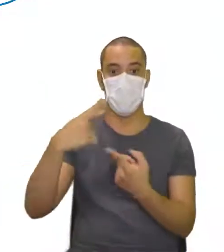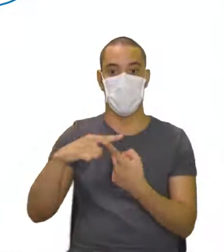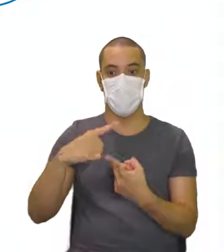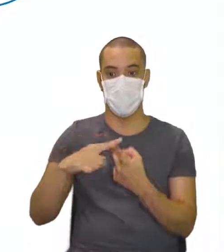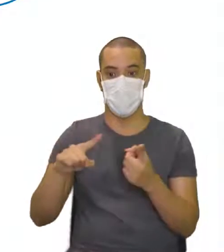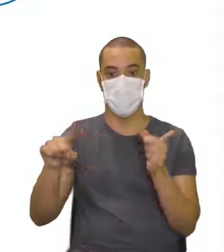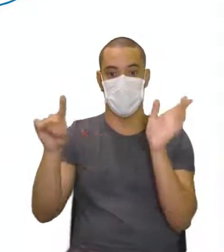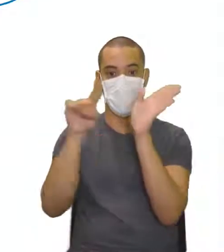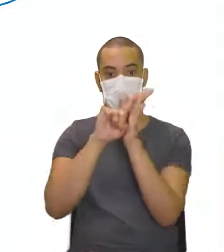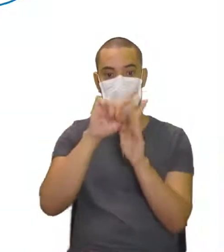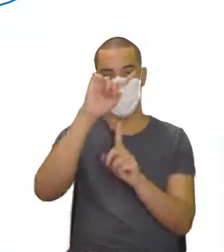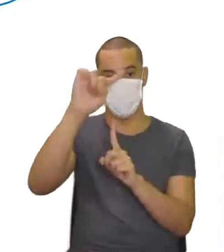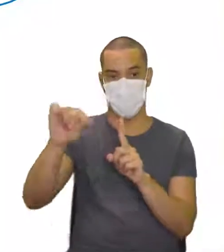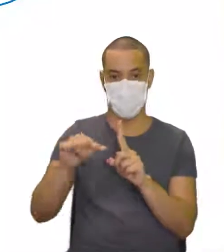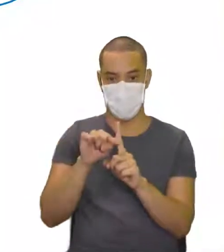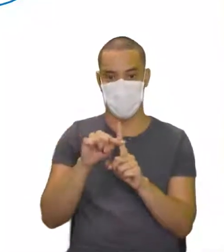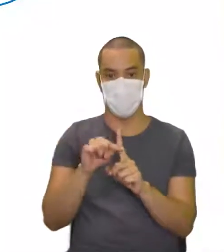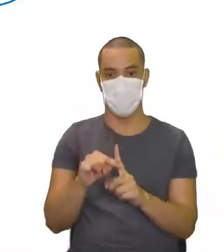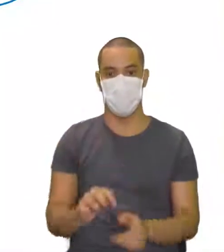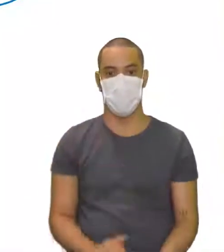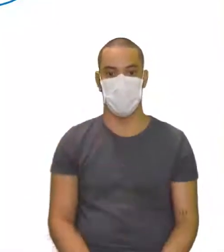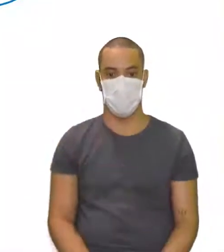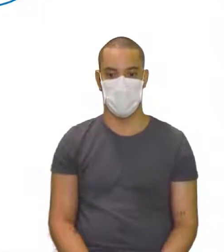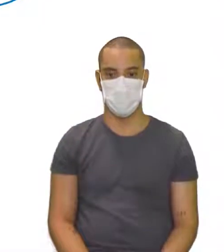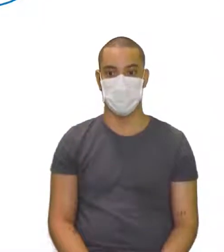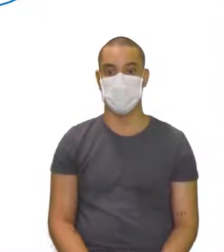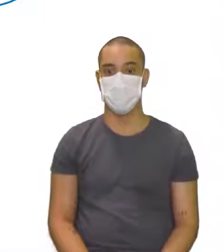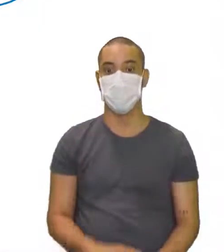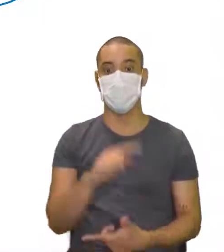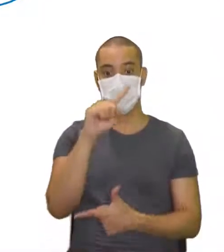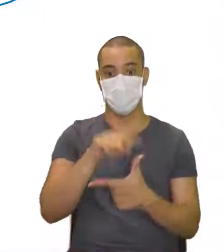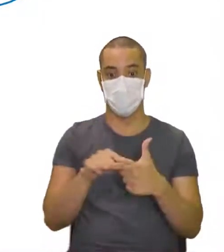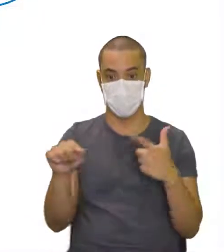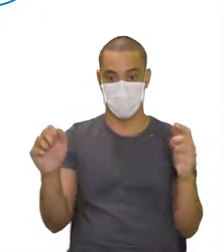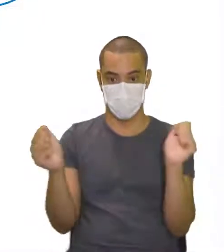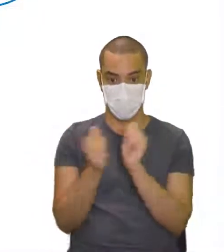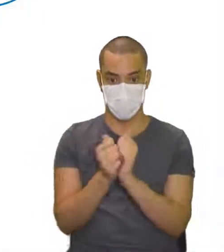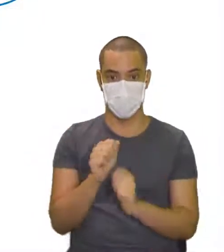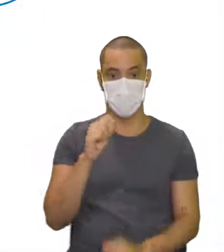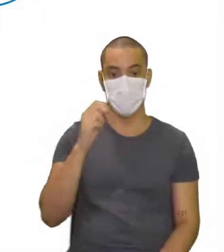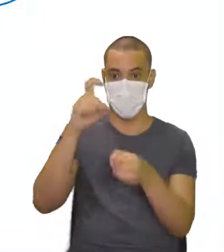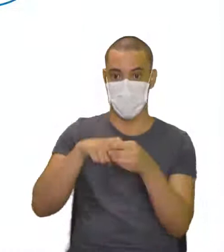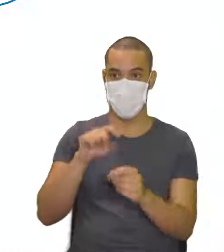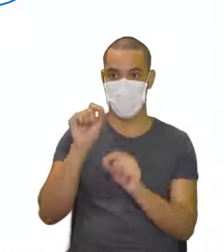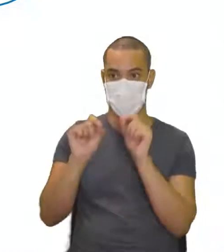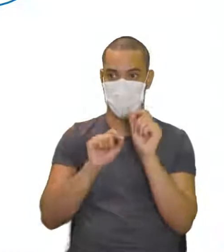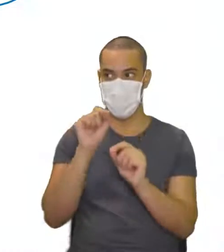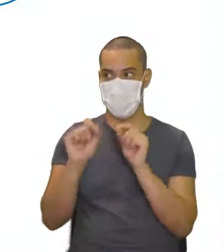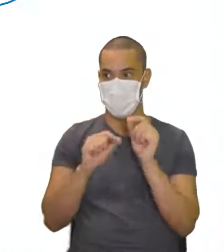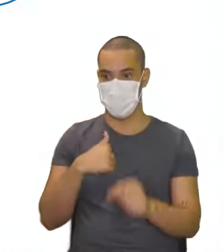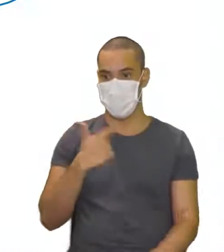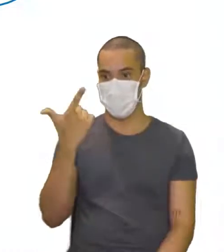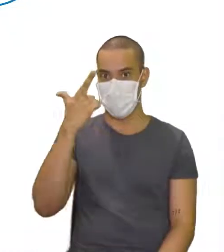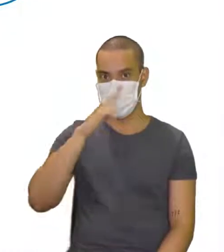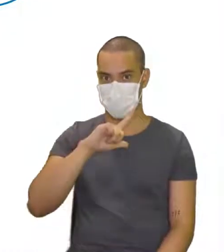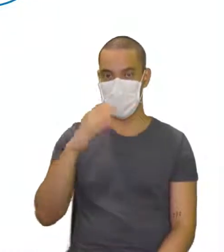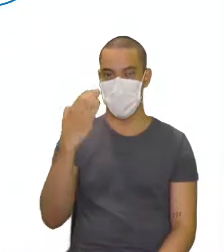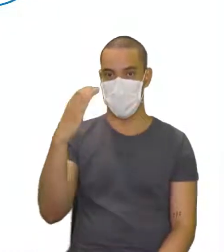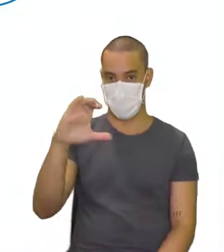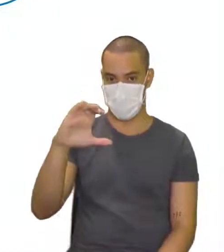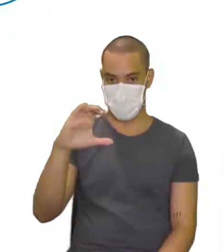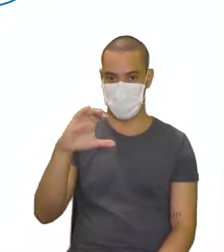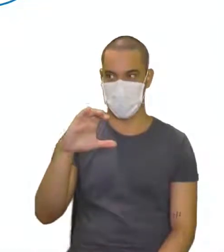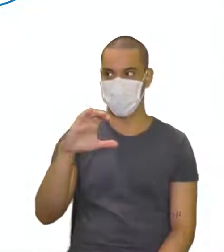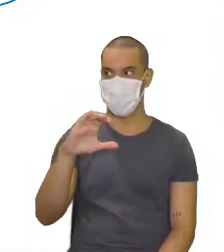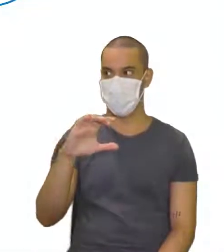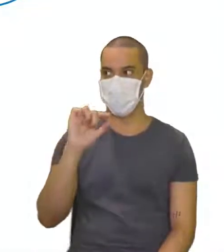está no denominador, ok? Então, olha só, dividido 4 para 1,6. Então, aqui, olha só,